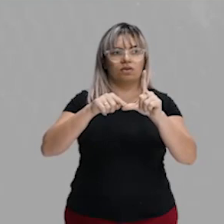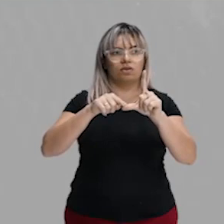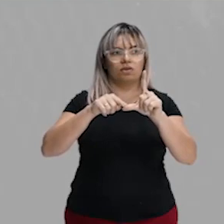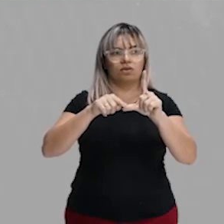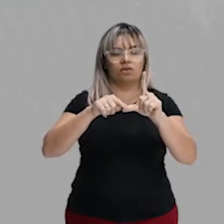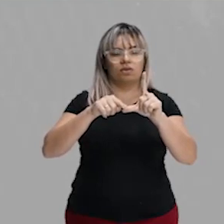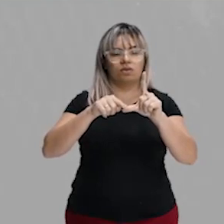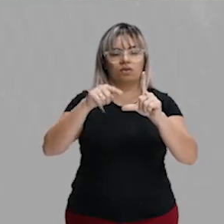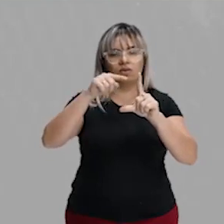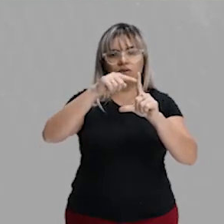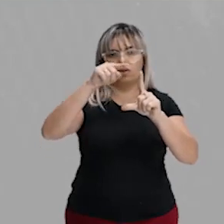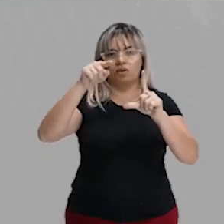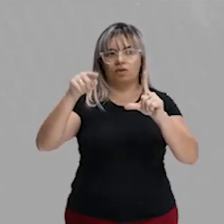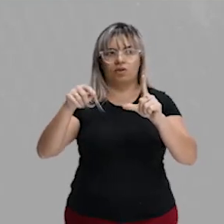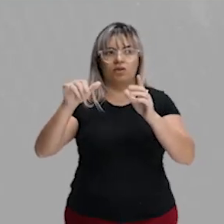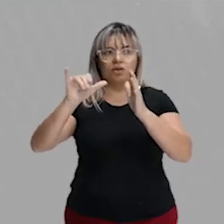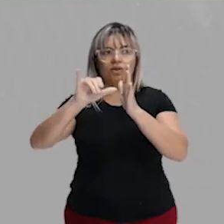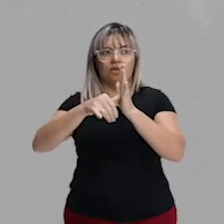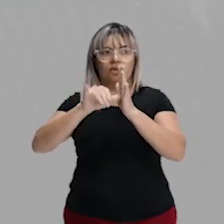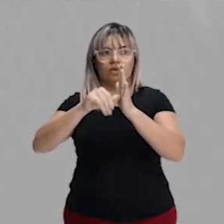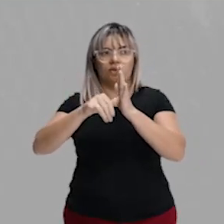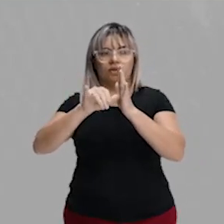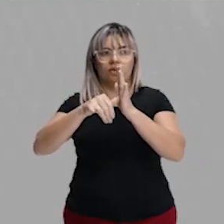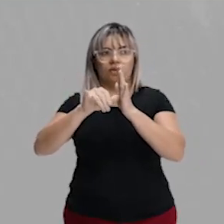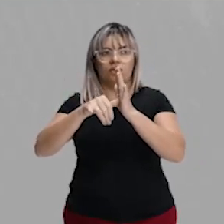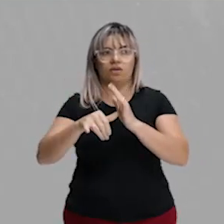o gerador ele será